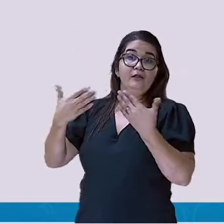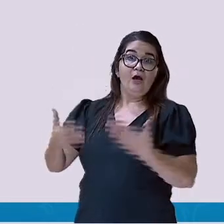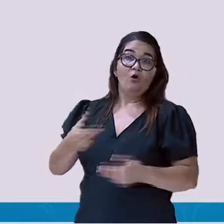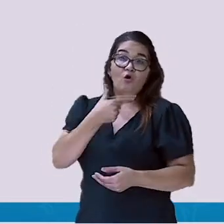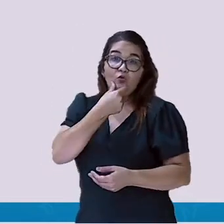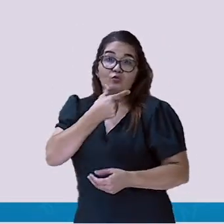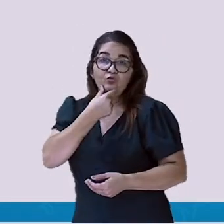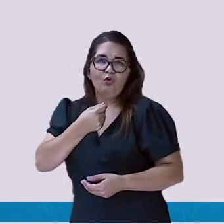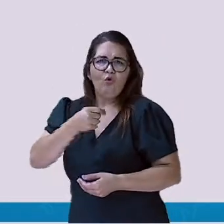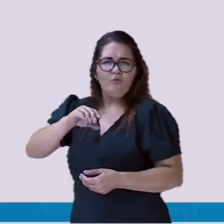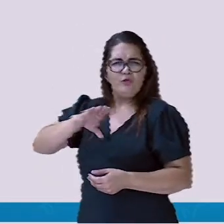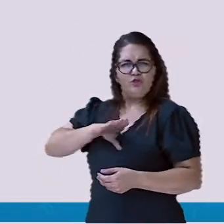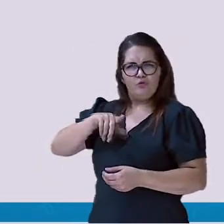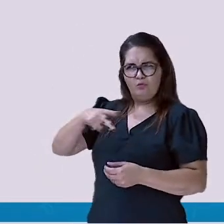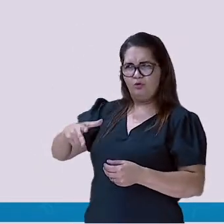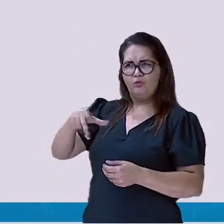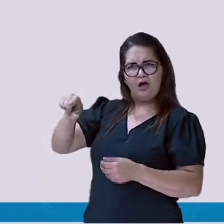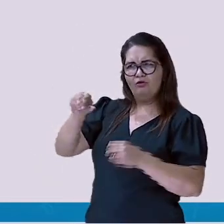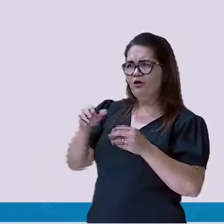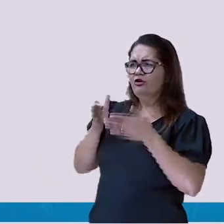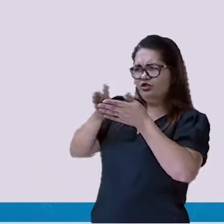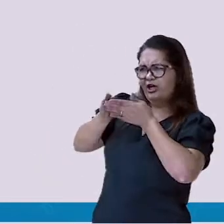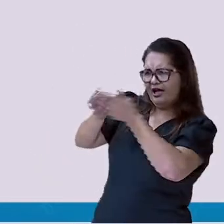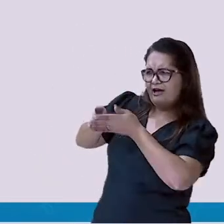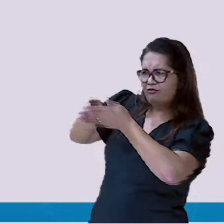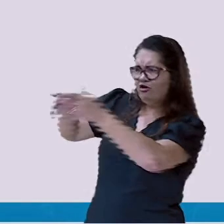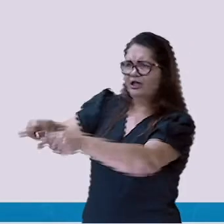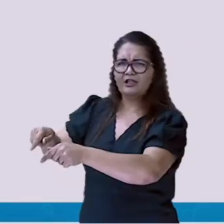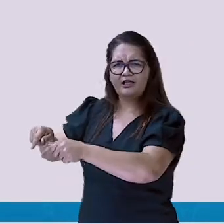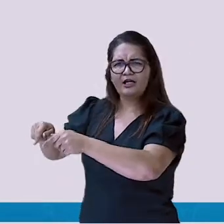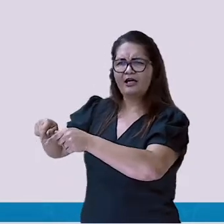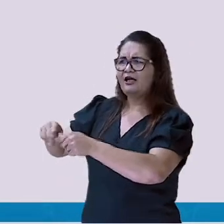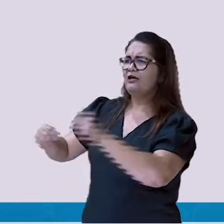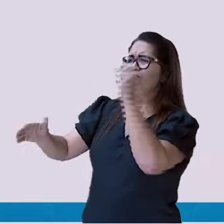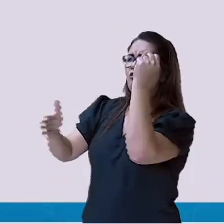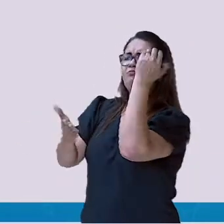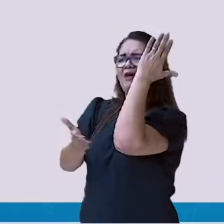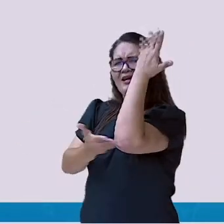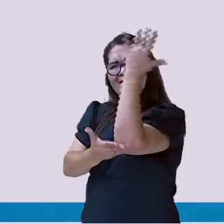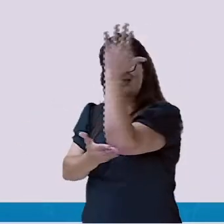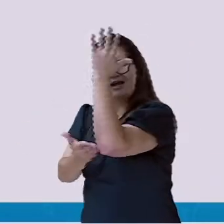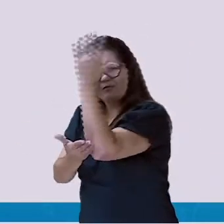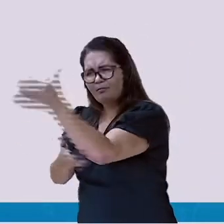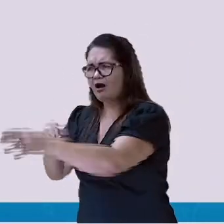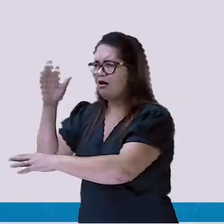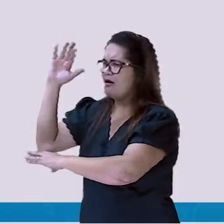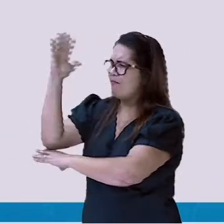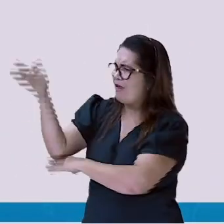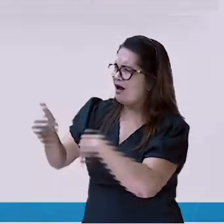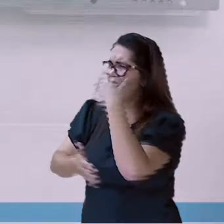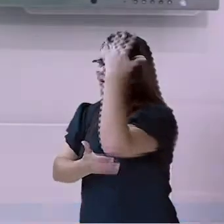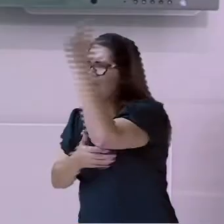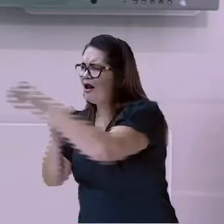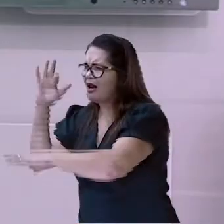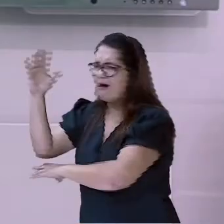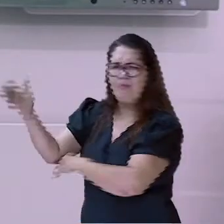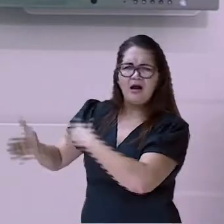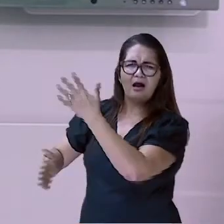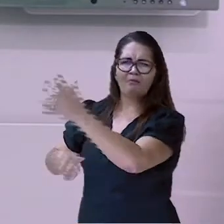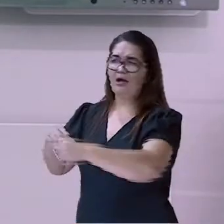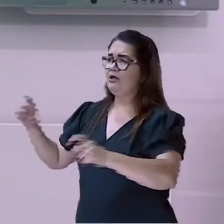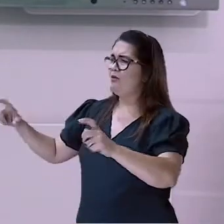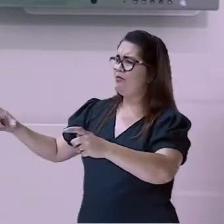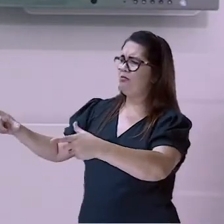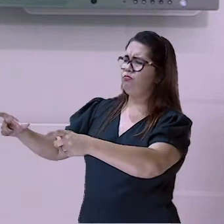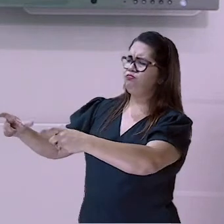de 20 mil espécies vegetais. Então é muito rica, é muito importante, né?